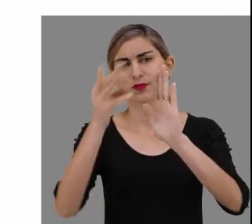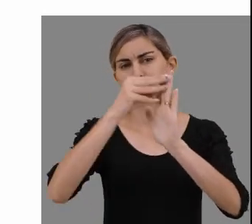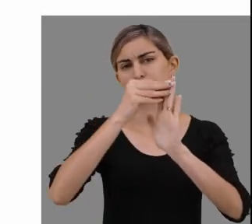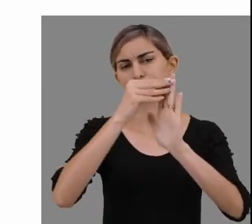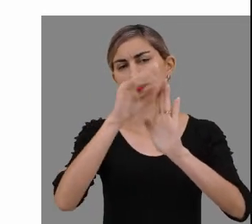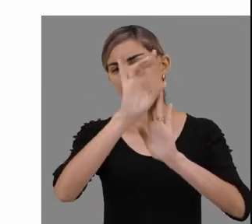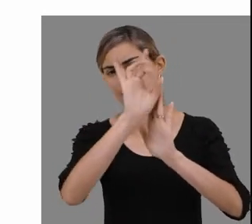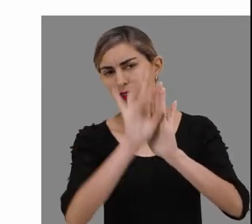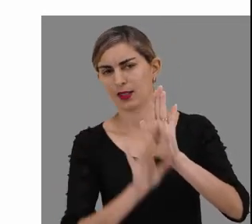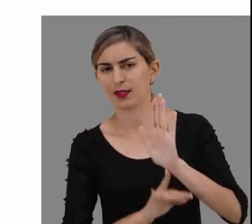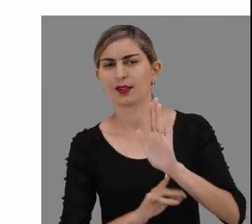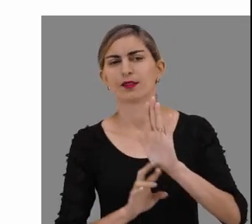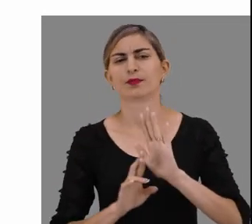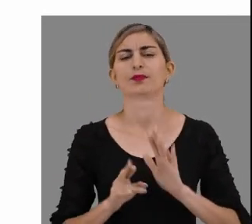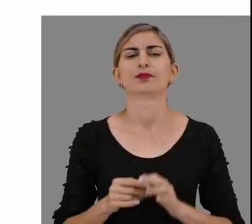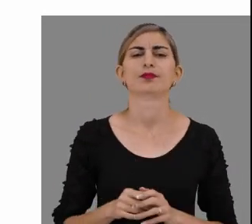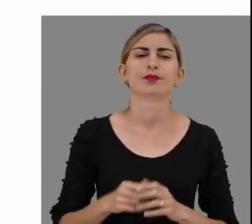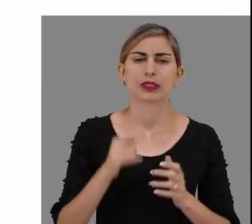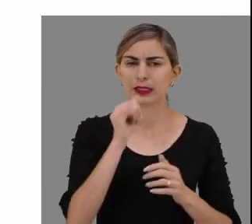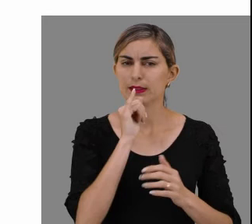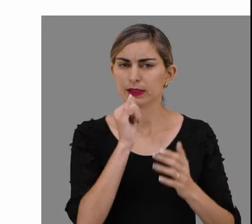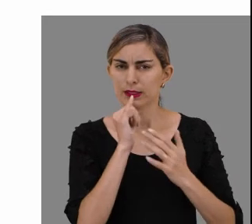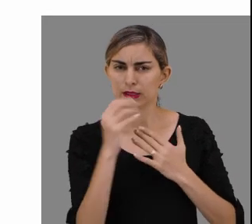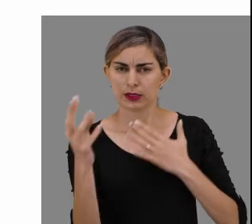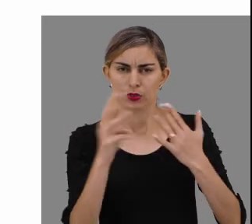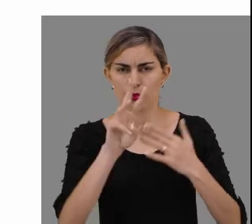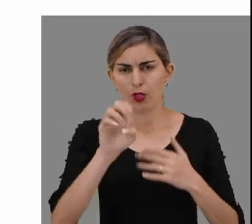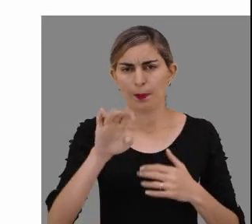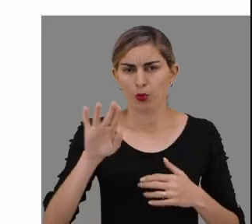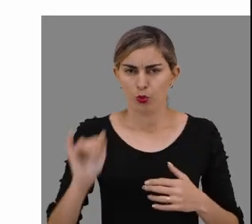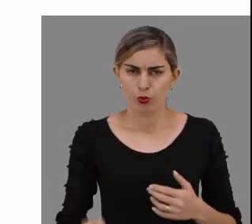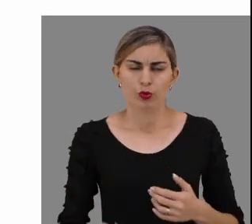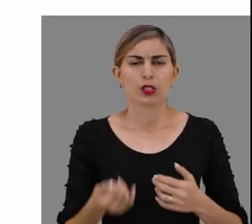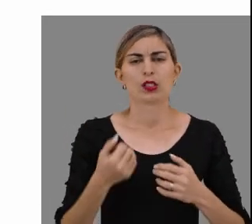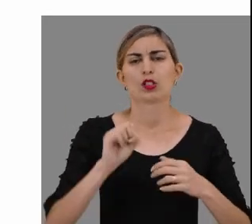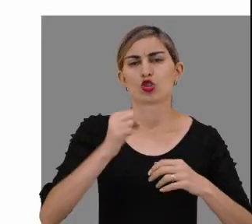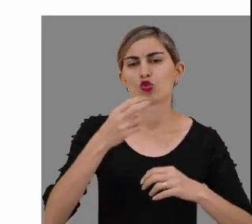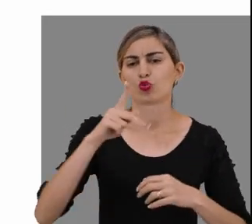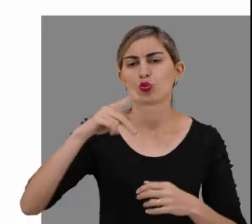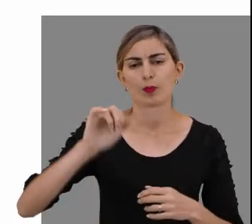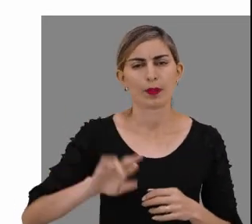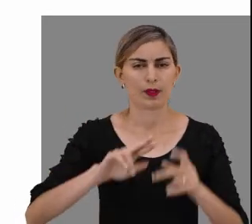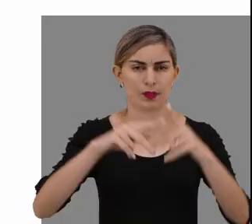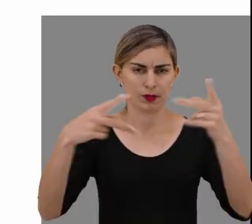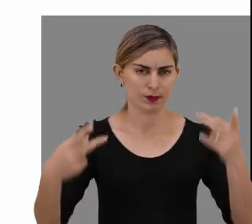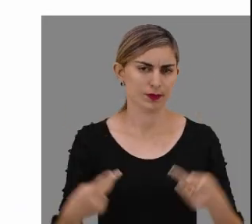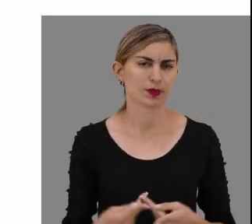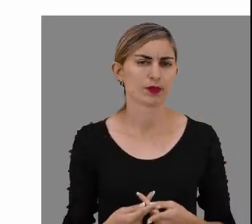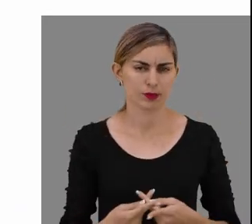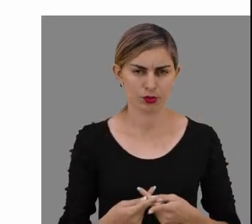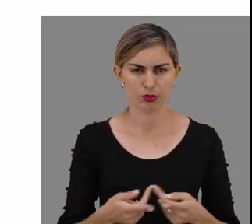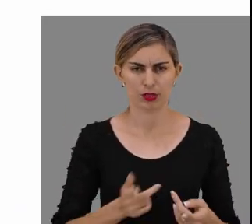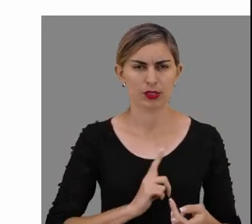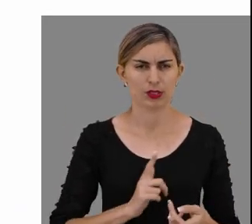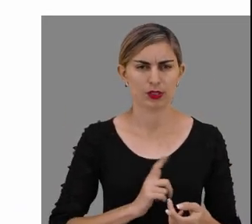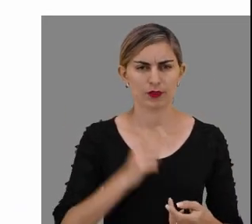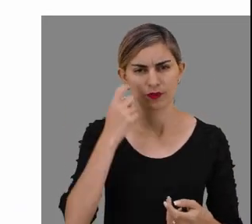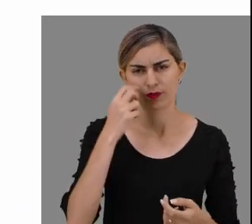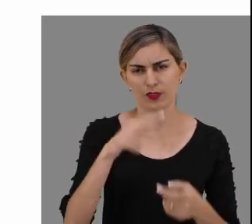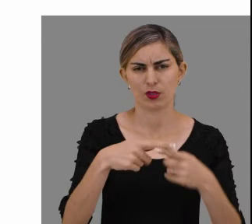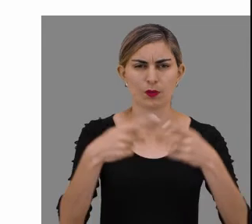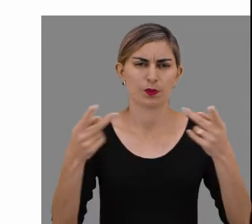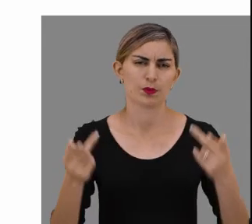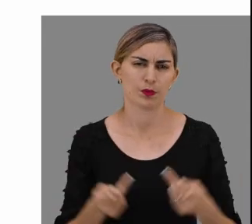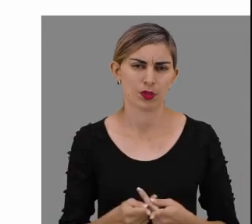da superclasse. Dentro do nosso exemplo no e-book da superclasse prato, nós temos que